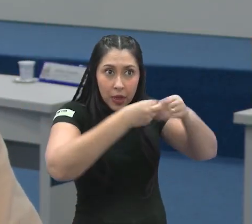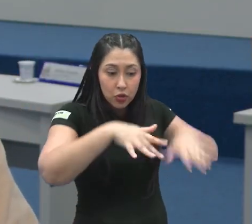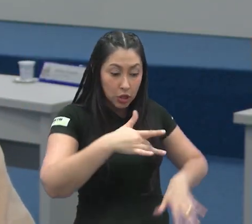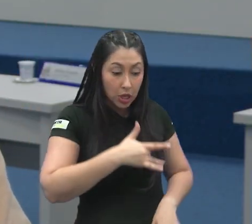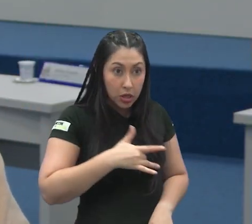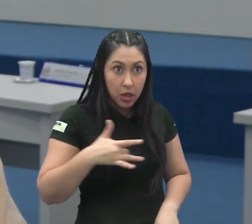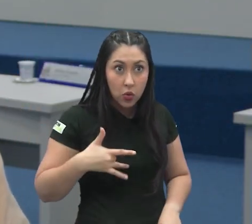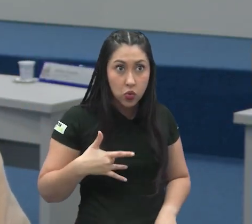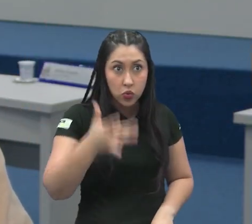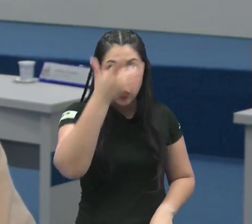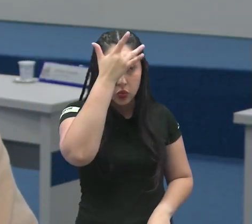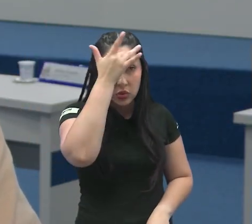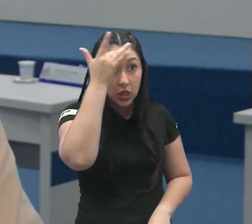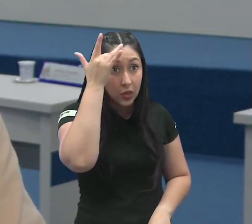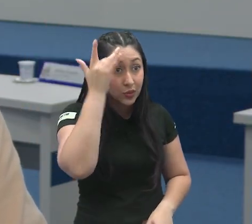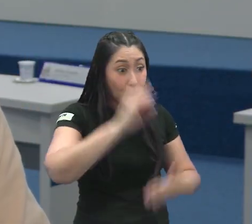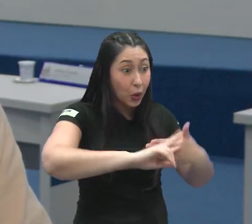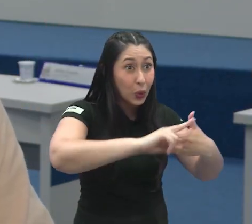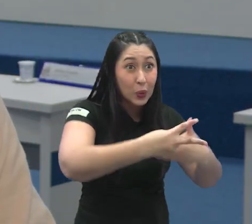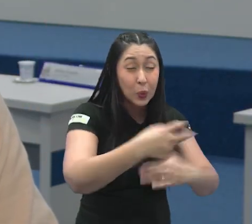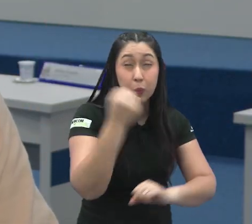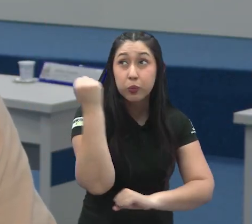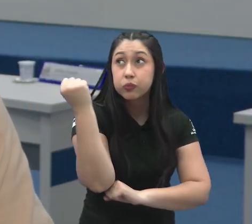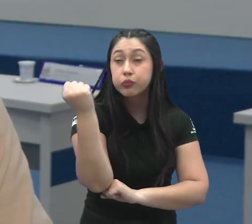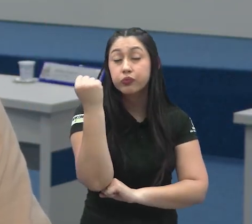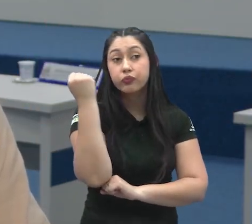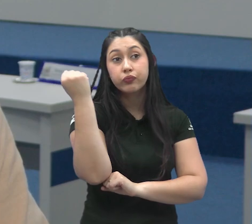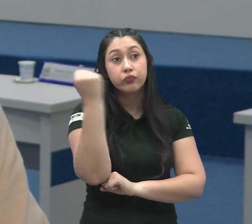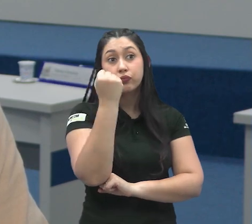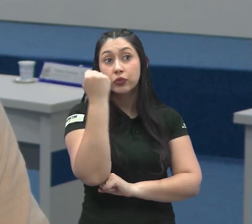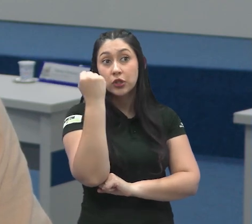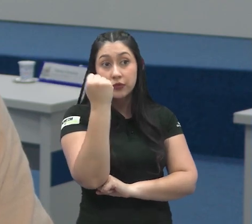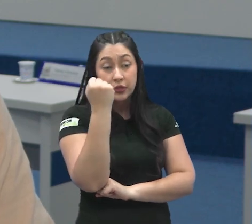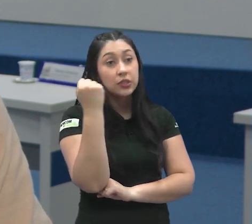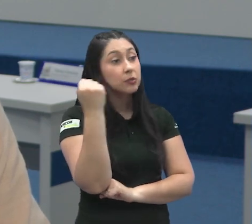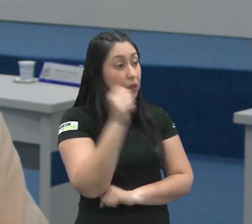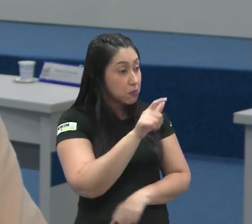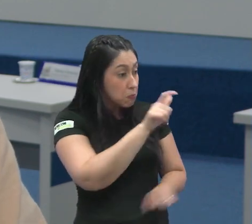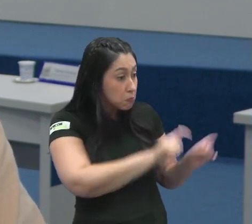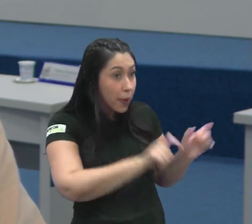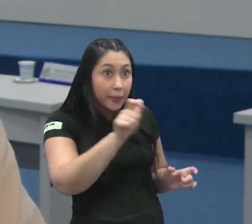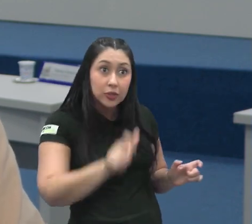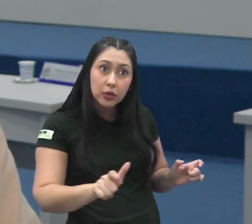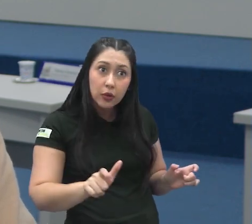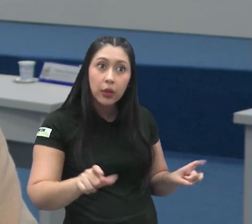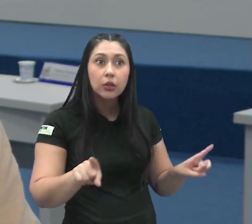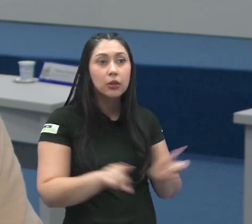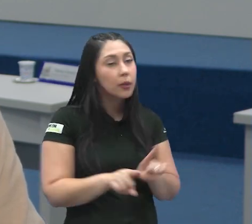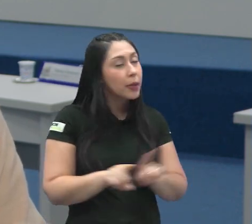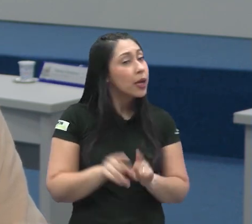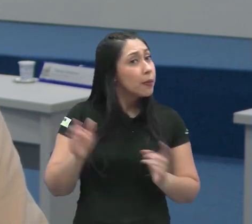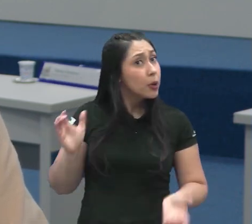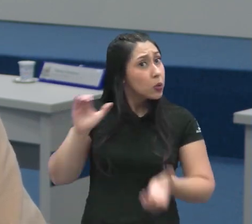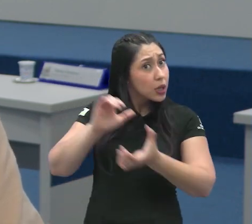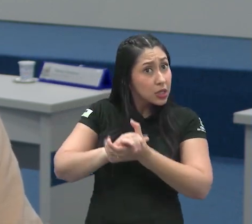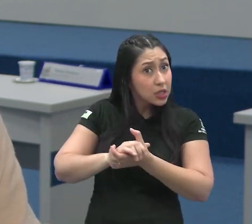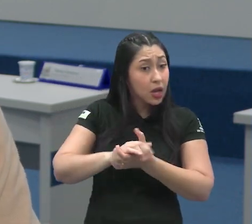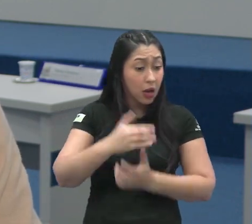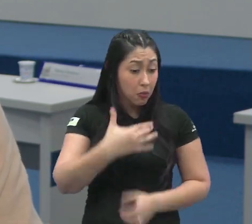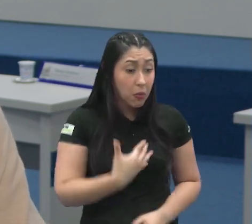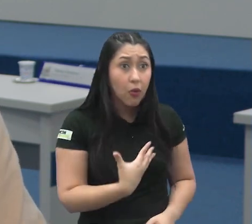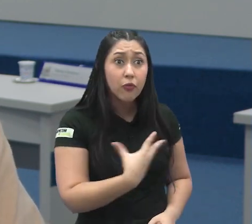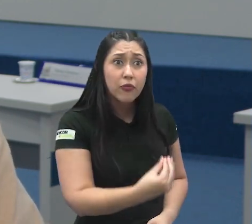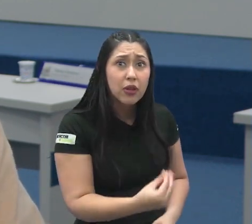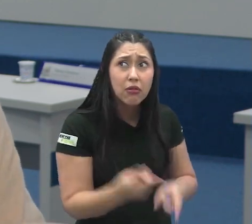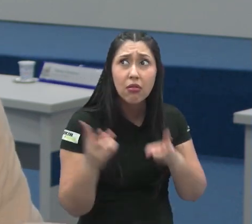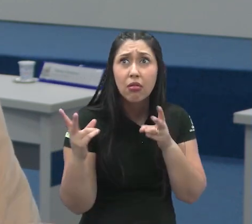emocional da pessoa endividada. E isso pode gerar consequências gravíssimas, não só para a pessoa, mas para o casal,